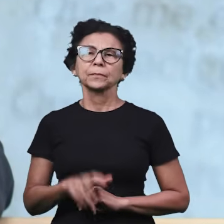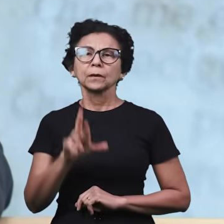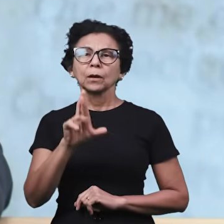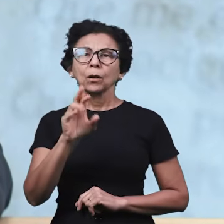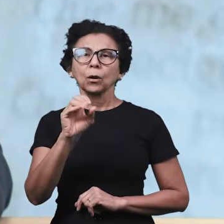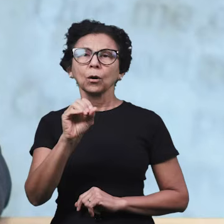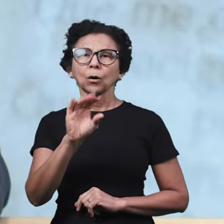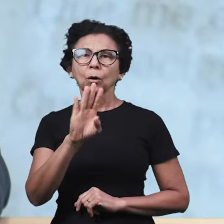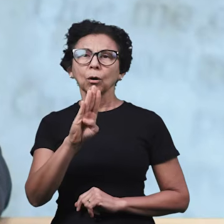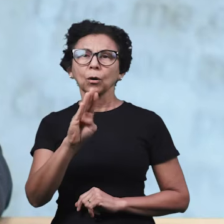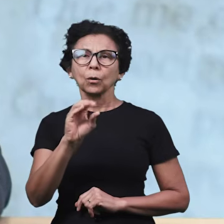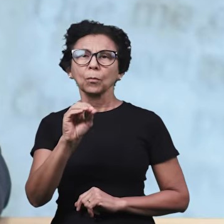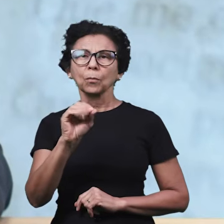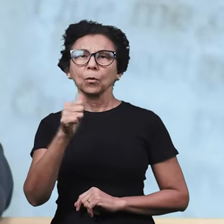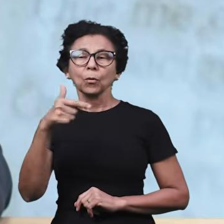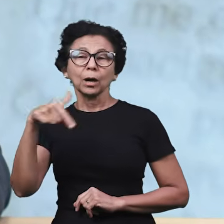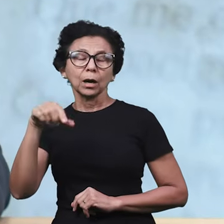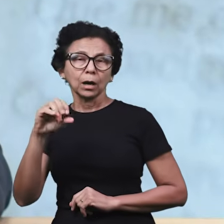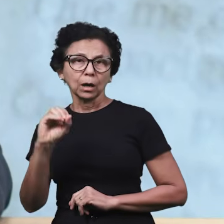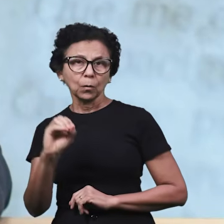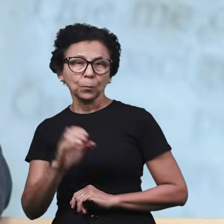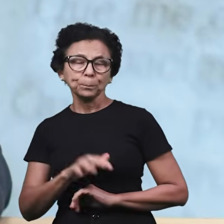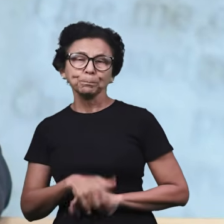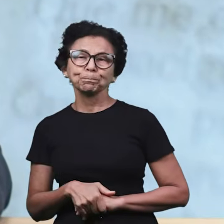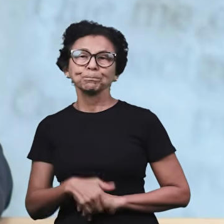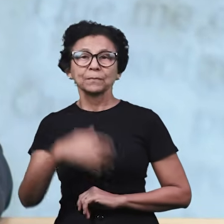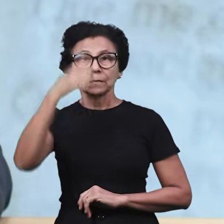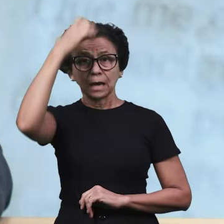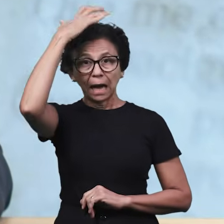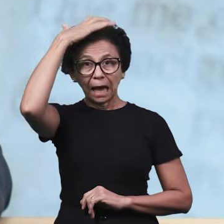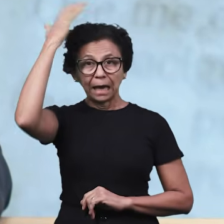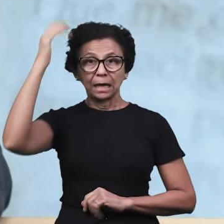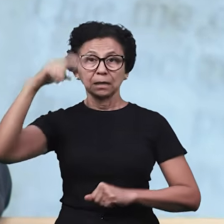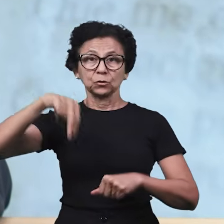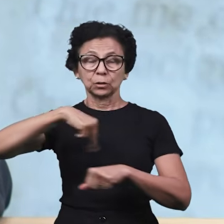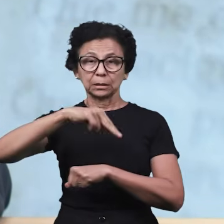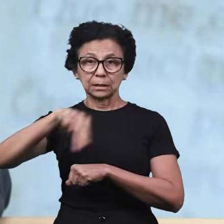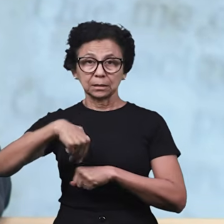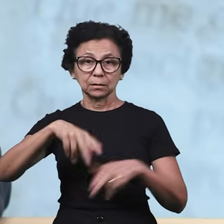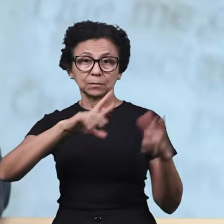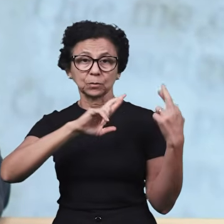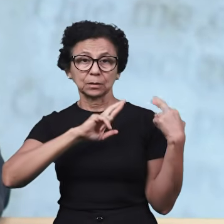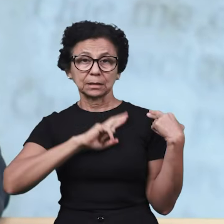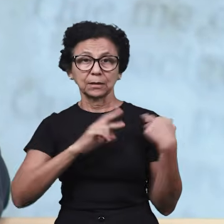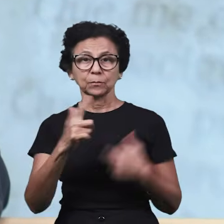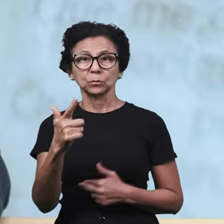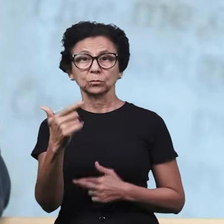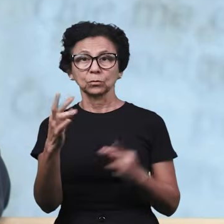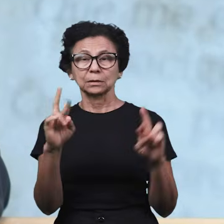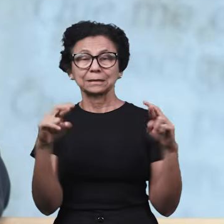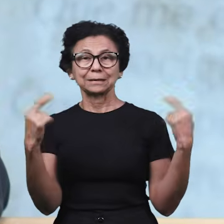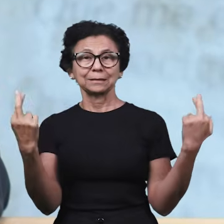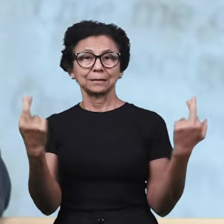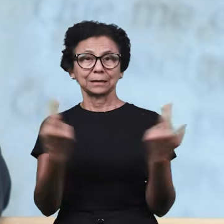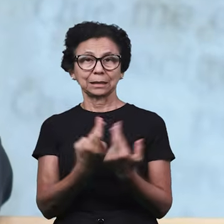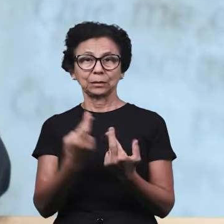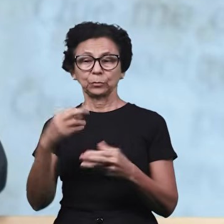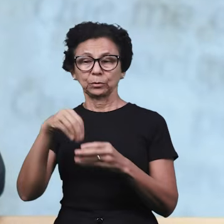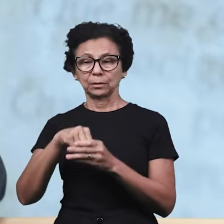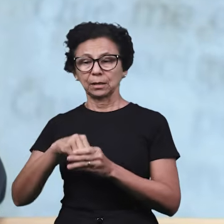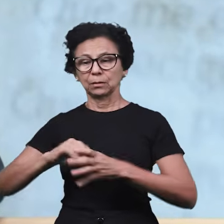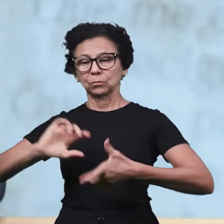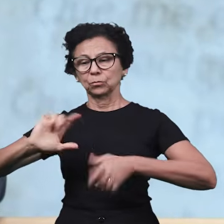era formada por 12 tribos de Israel. E ele está numa situação,